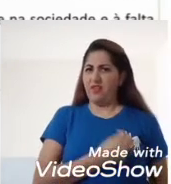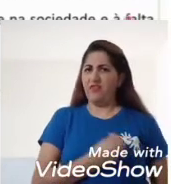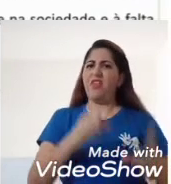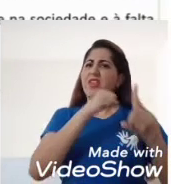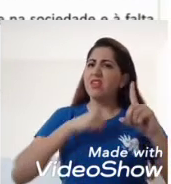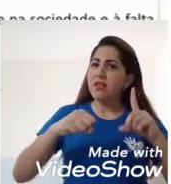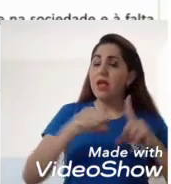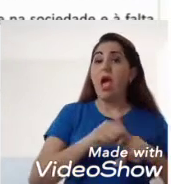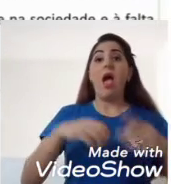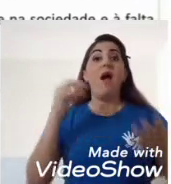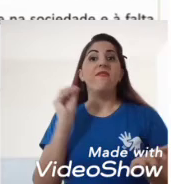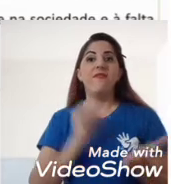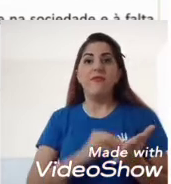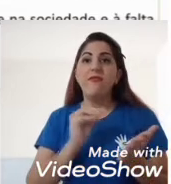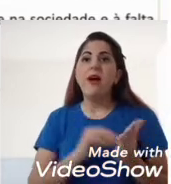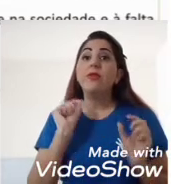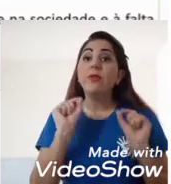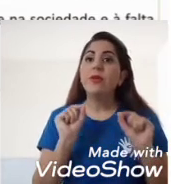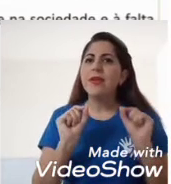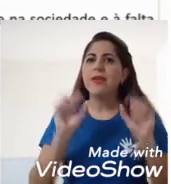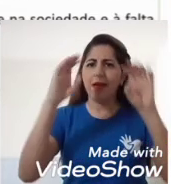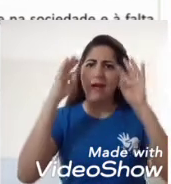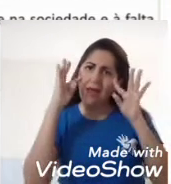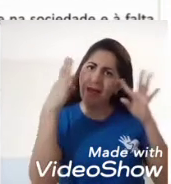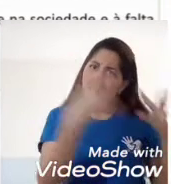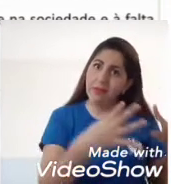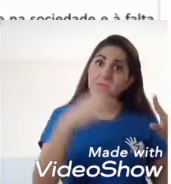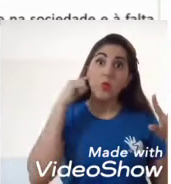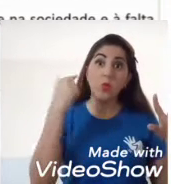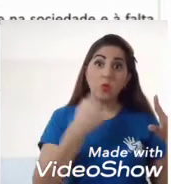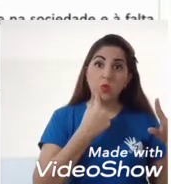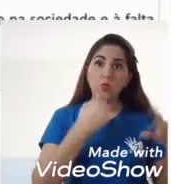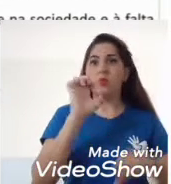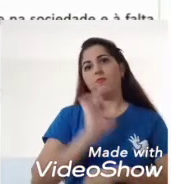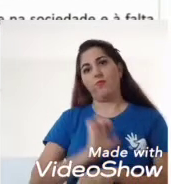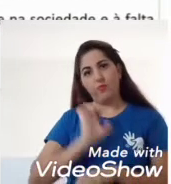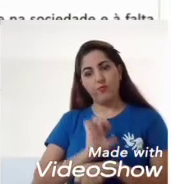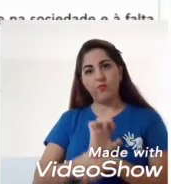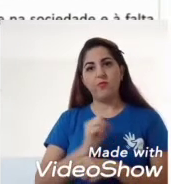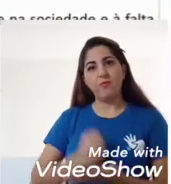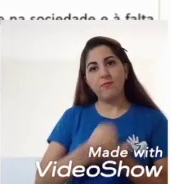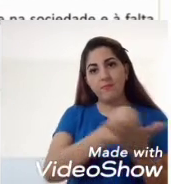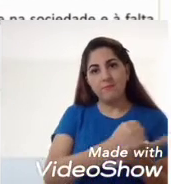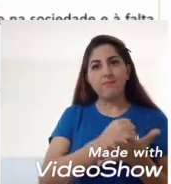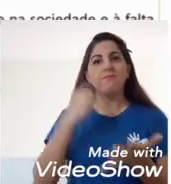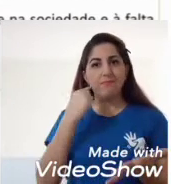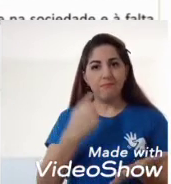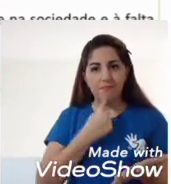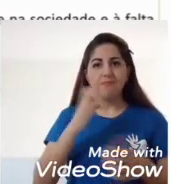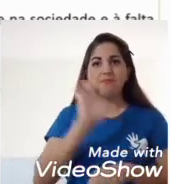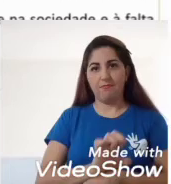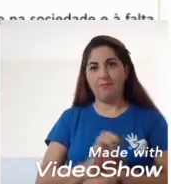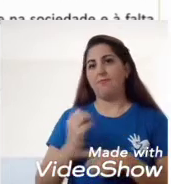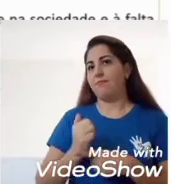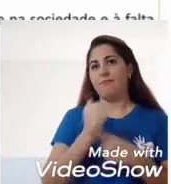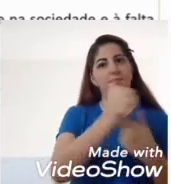e a falta de atenção do Estado. Então, aqui ela vai usar a ideia de causa. Então, aqui é como se ela dissesse: por